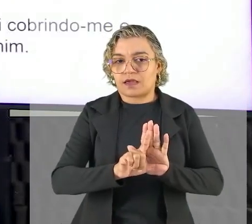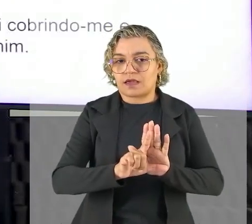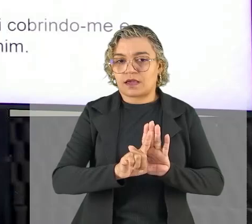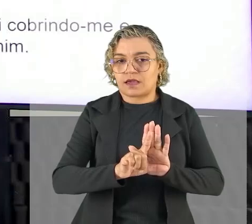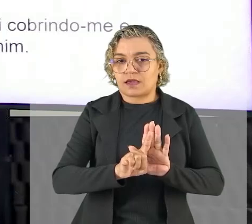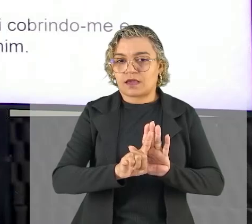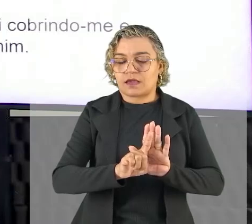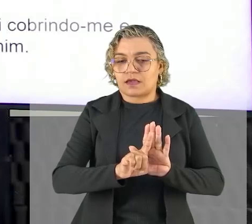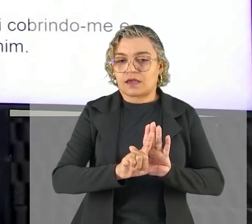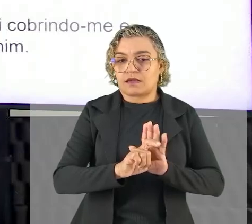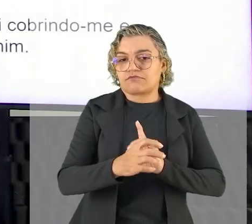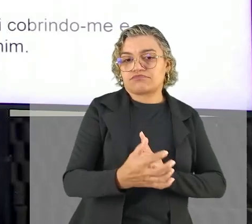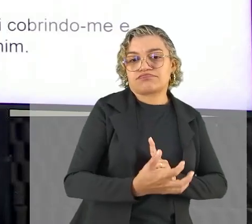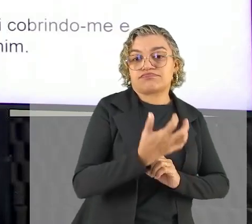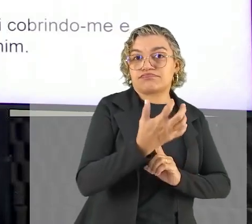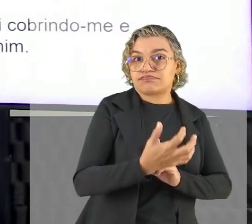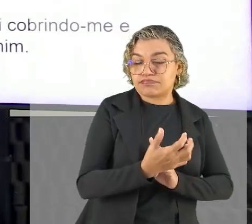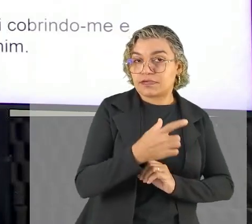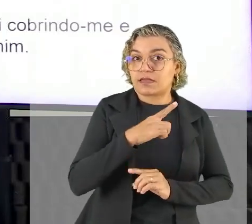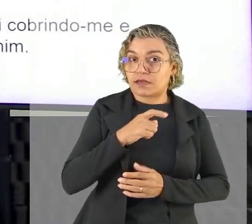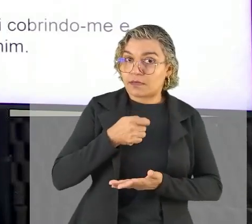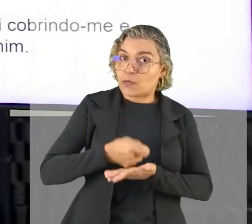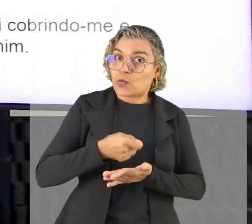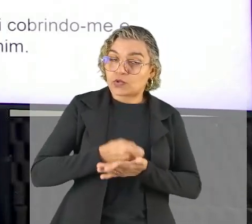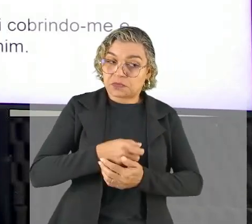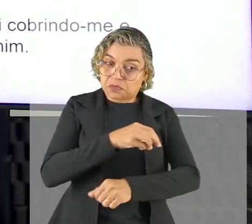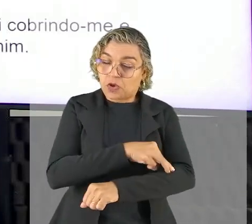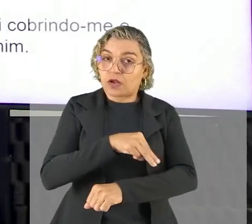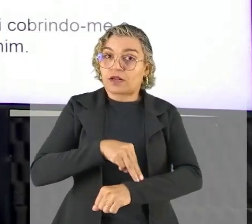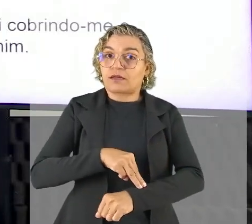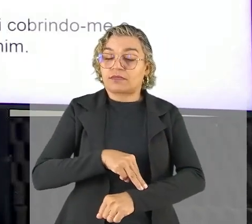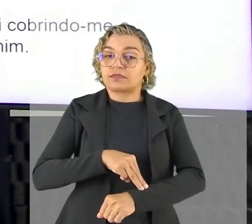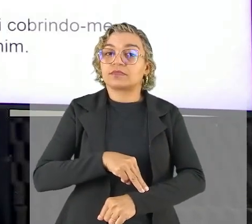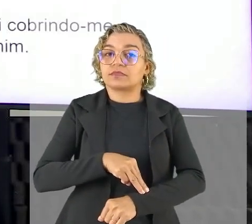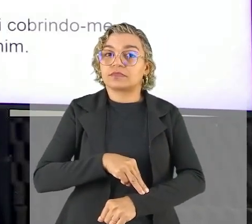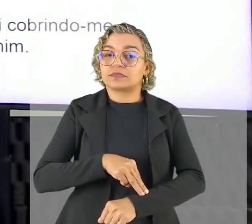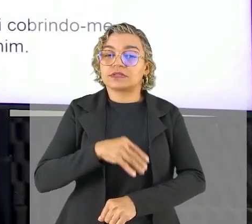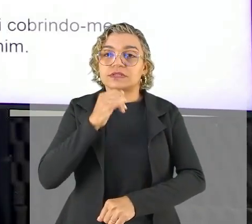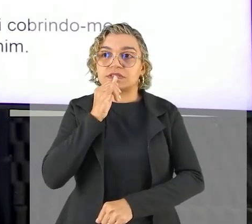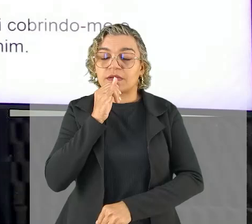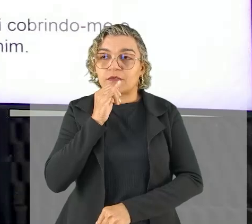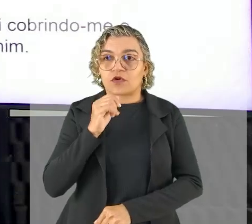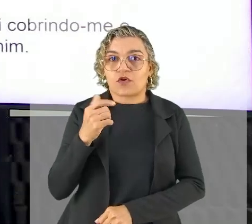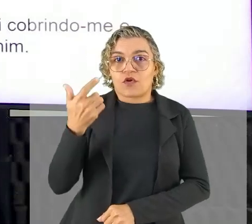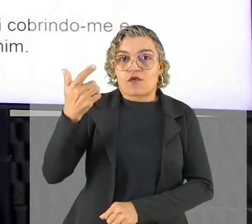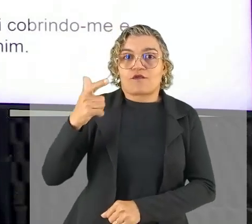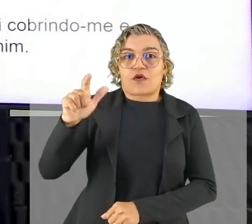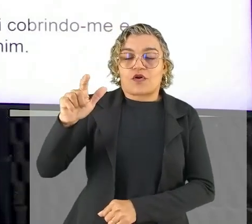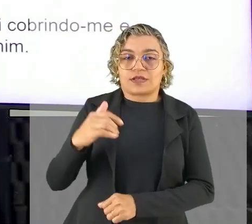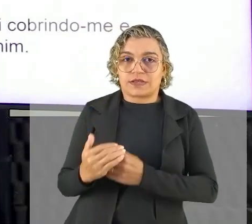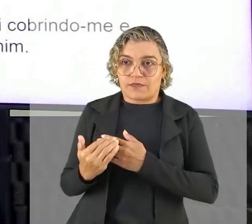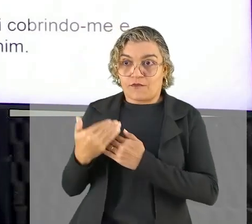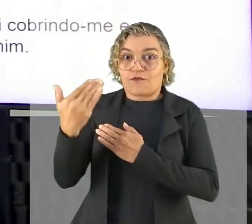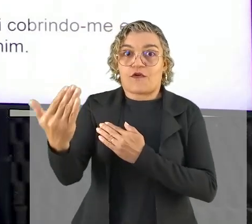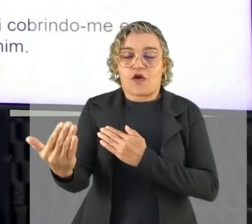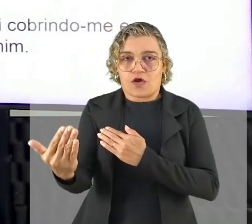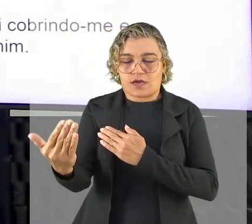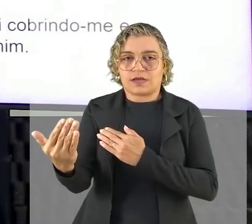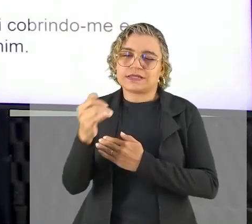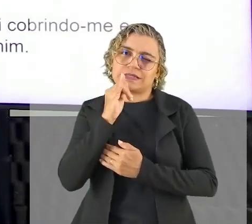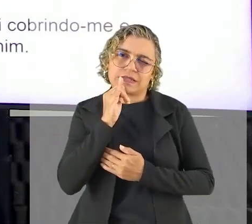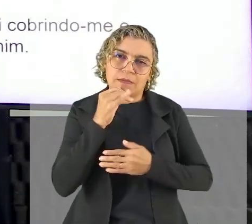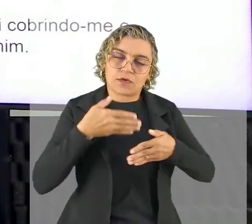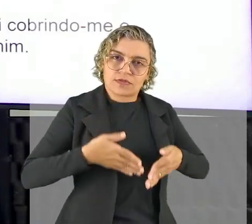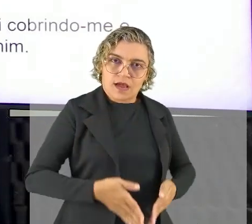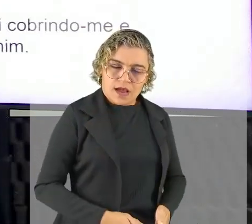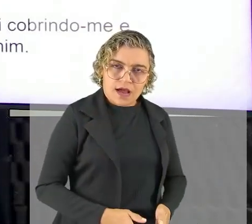há uma imposição moral, né? Aquela imposição moral é tudo que vem de fora. A gente já nasce, já existe, já é imposta